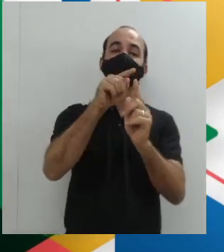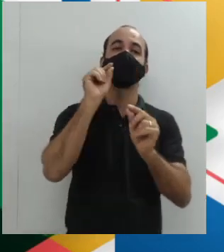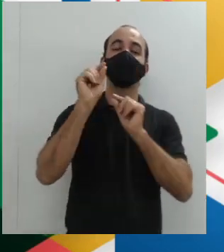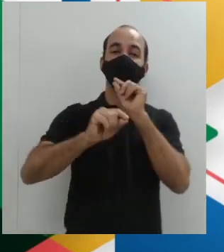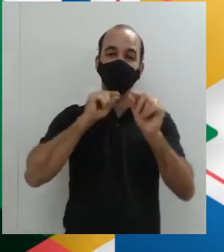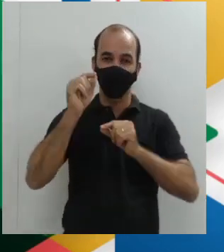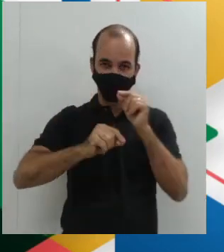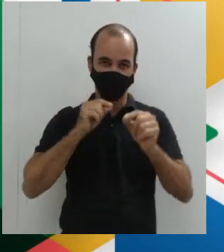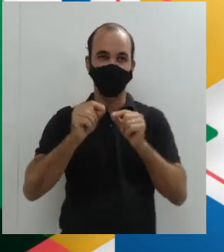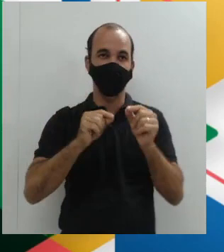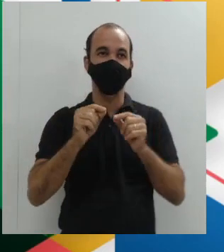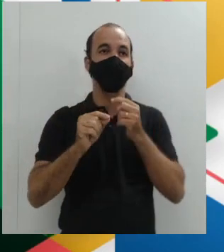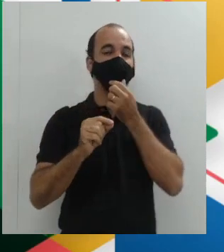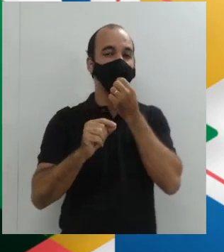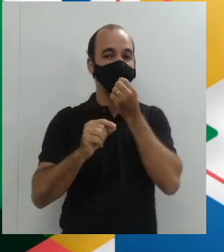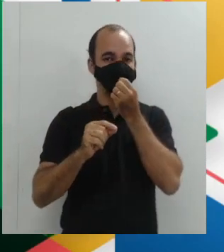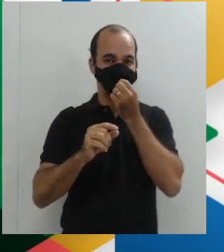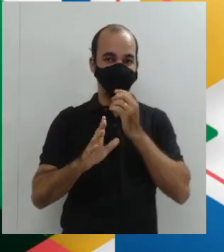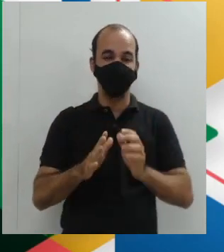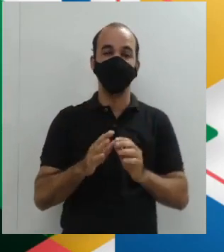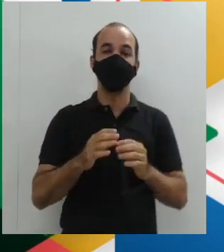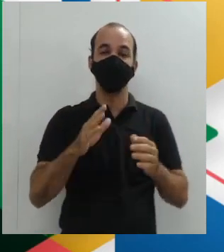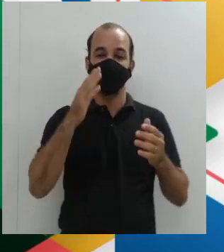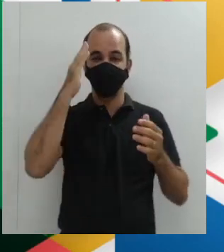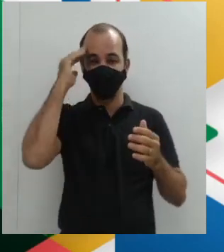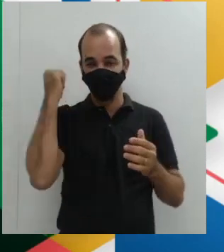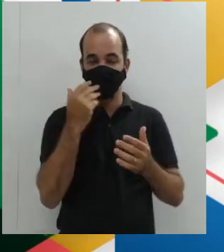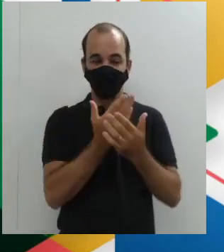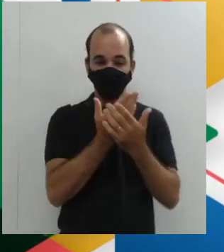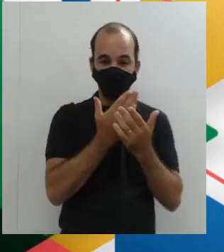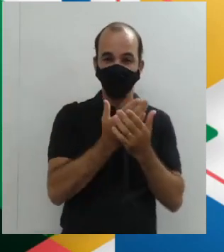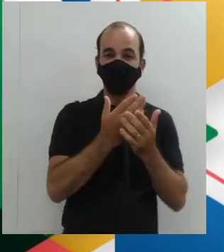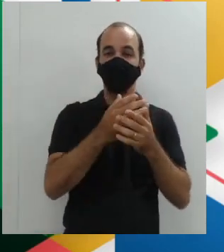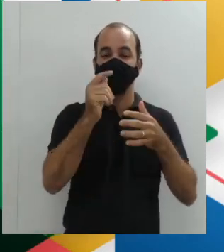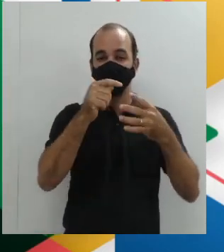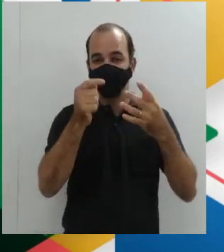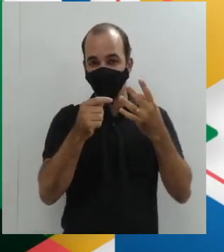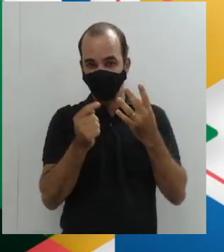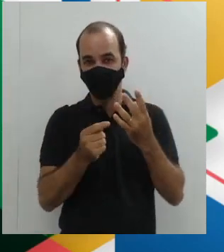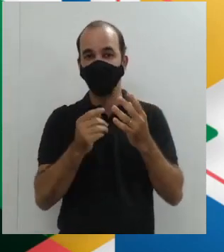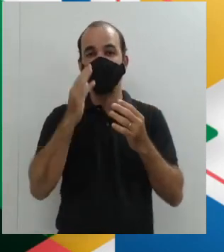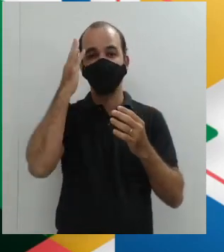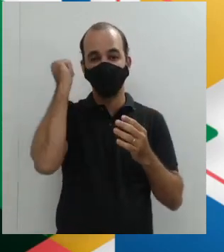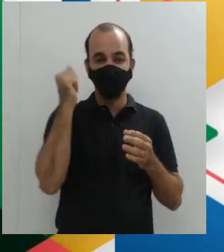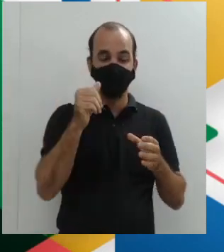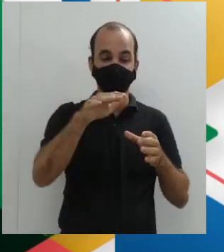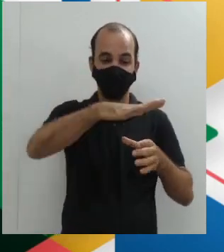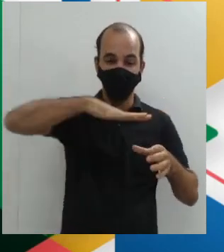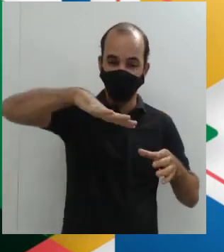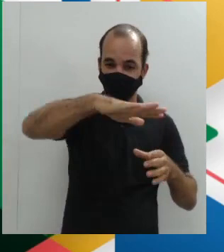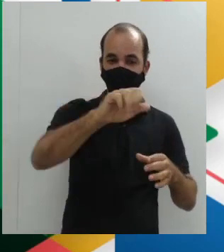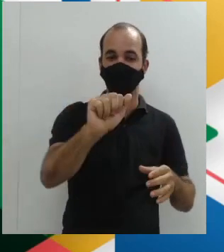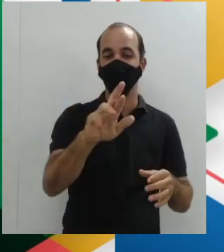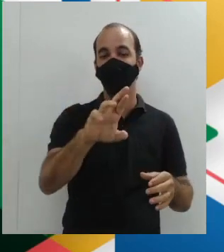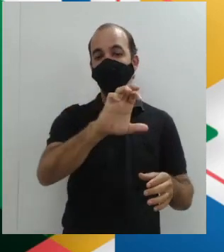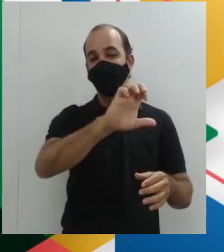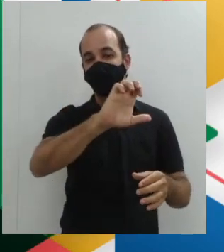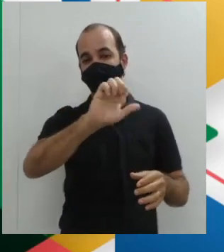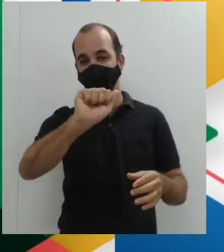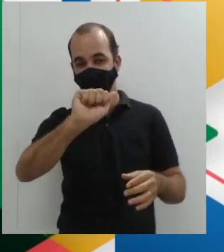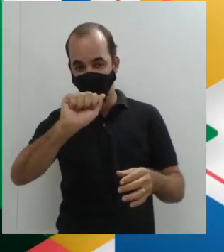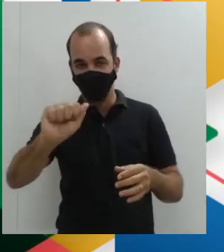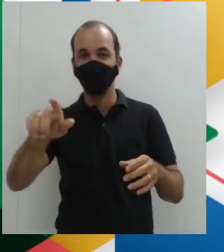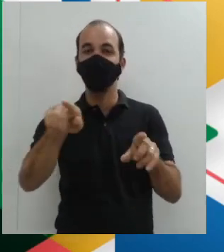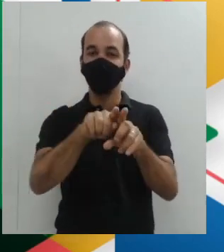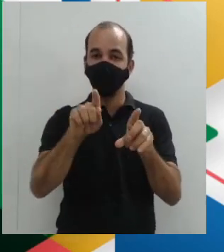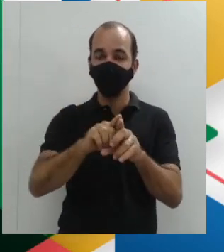para estabelecer as fórmulas para a determinação da medida da área e do volume de figuras geométricas e utilizá-las